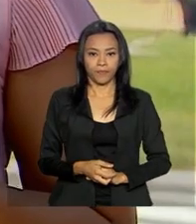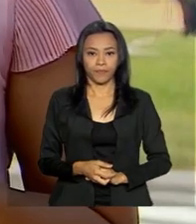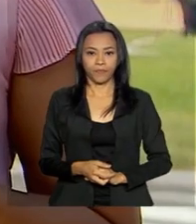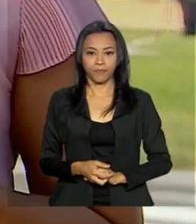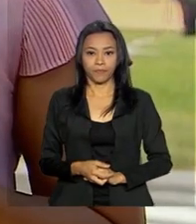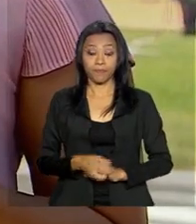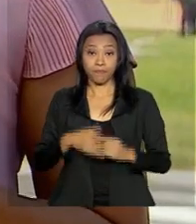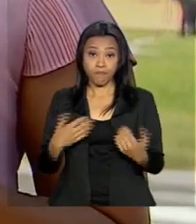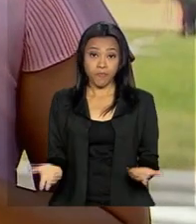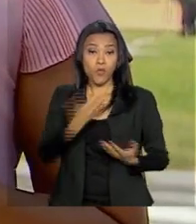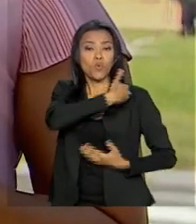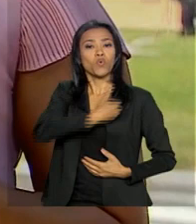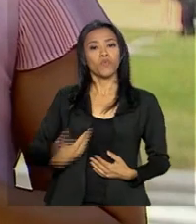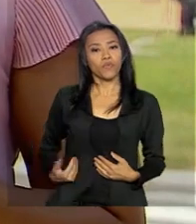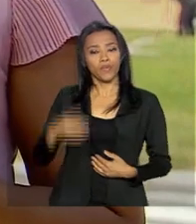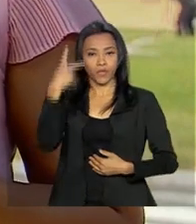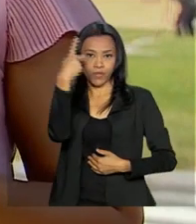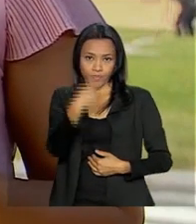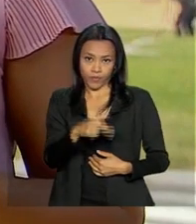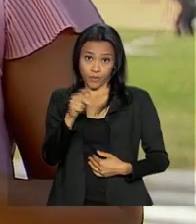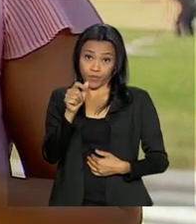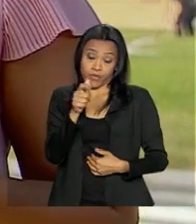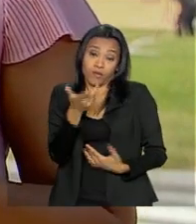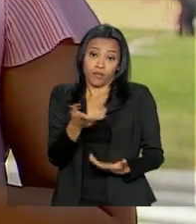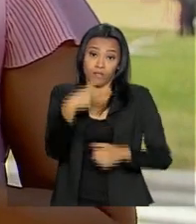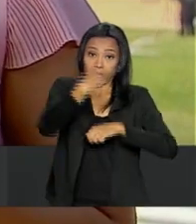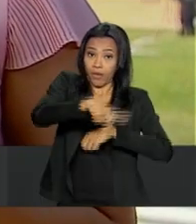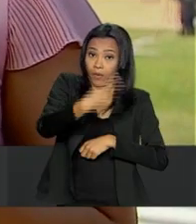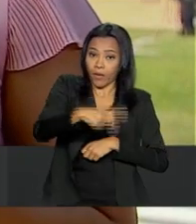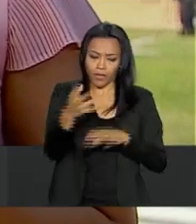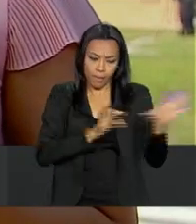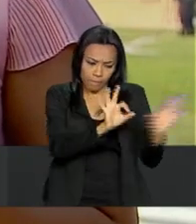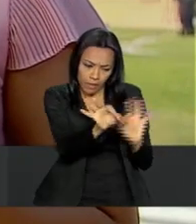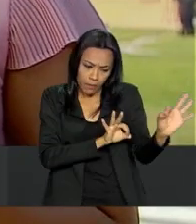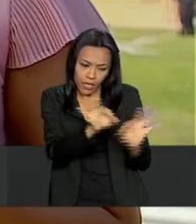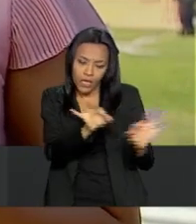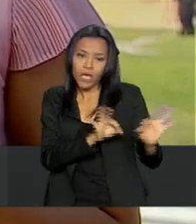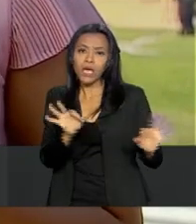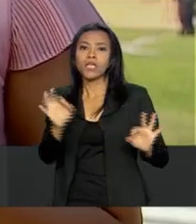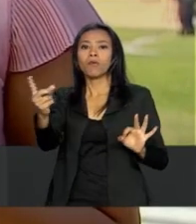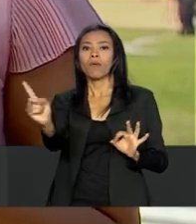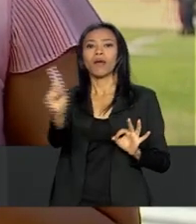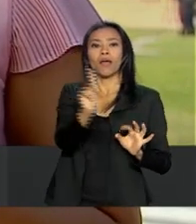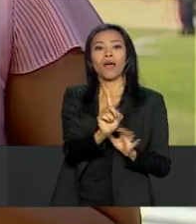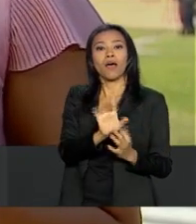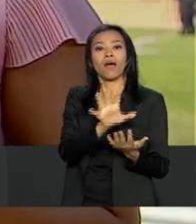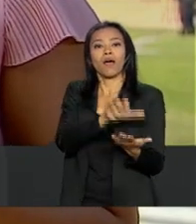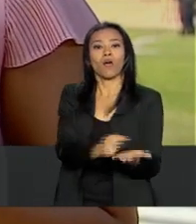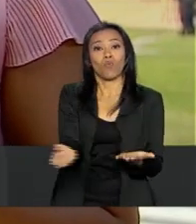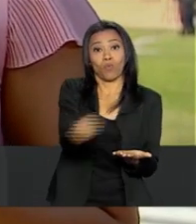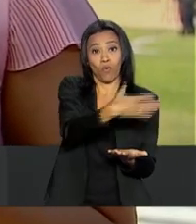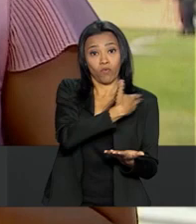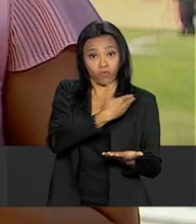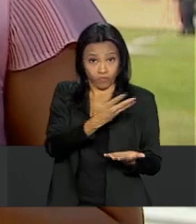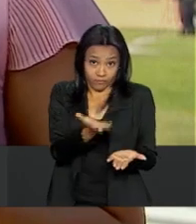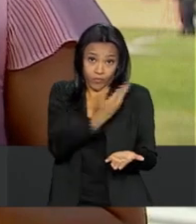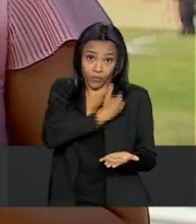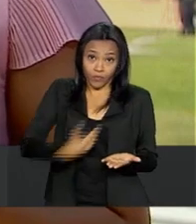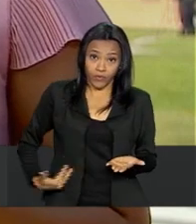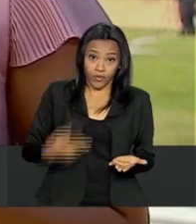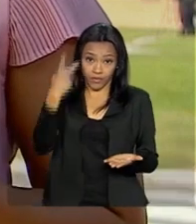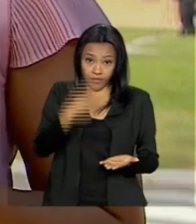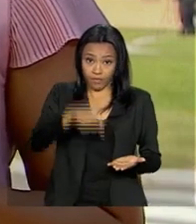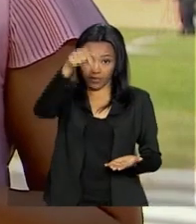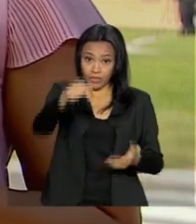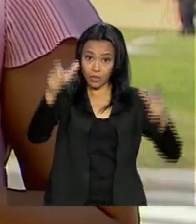governo paraguaio cuida dos últimos preparativos para a posse do novo presidente benítez na próxima quarta feira aqui no palácio